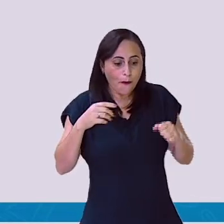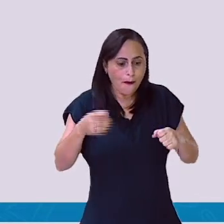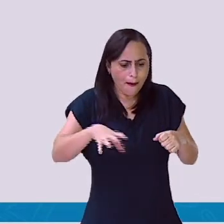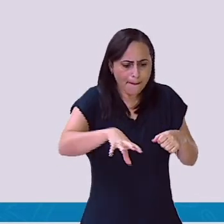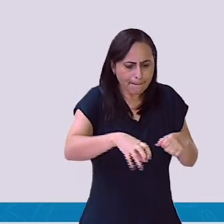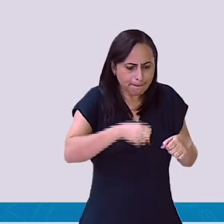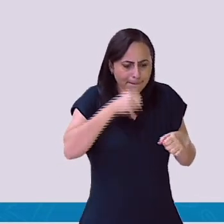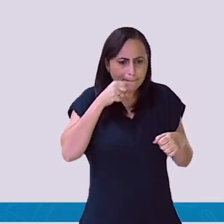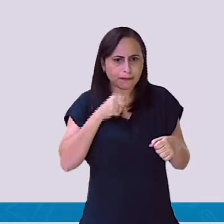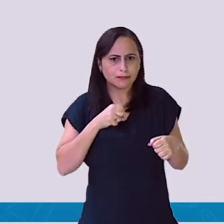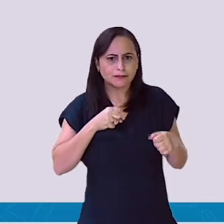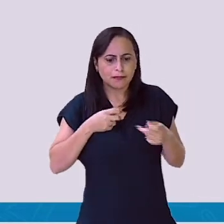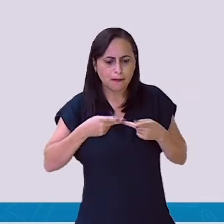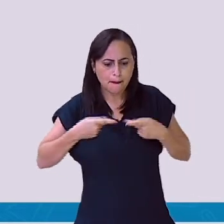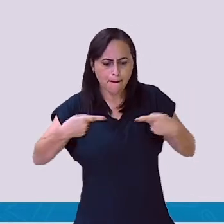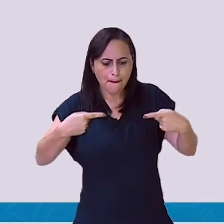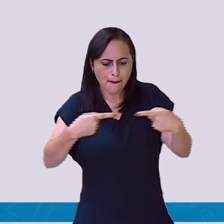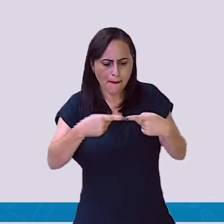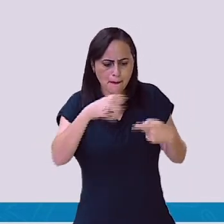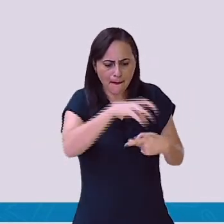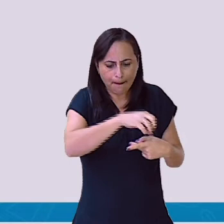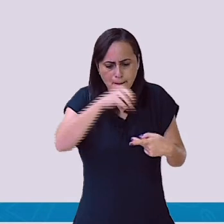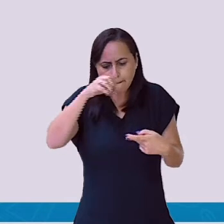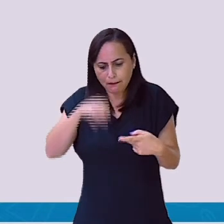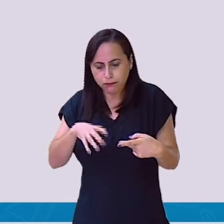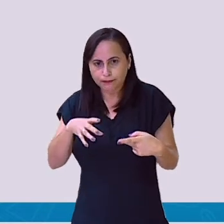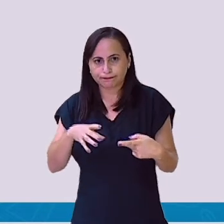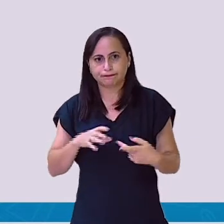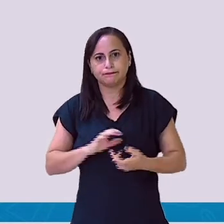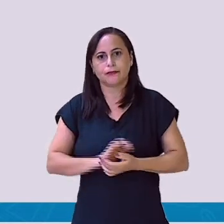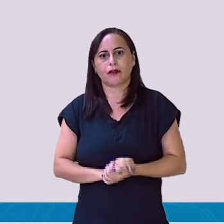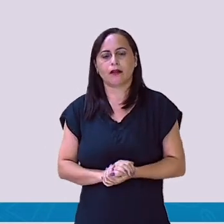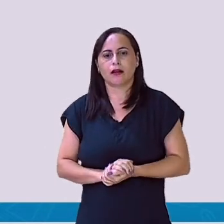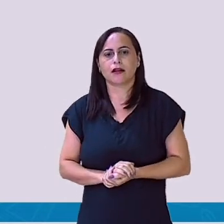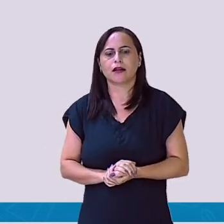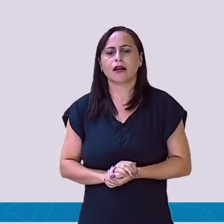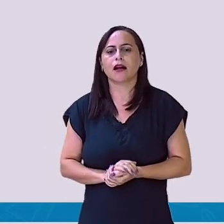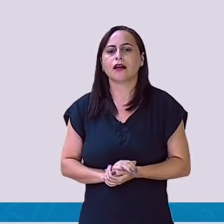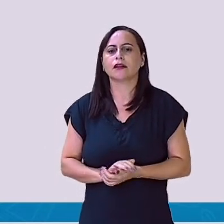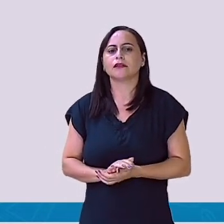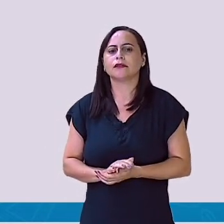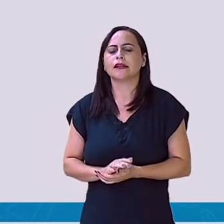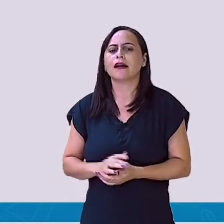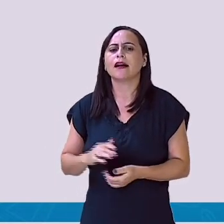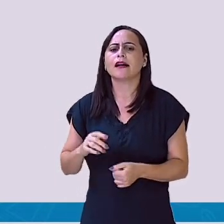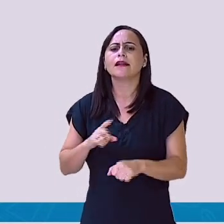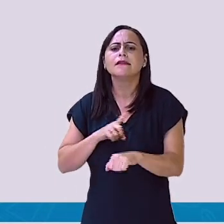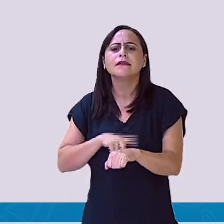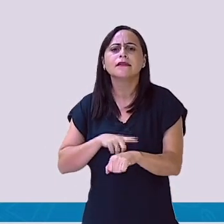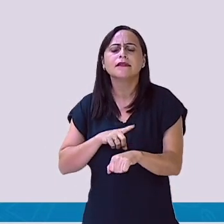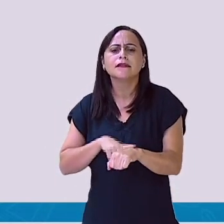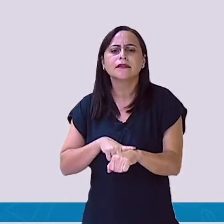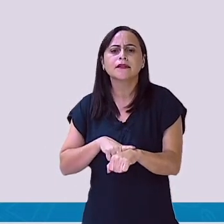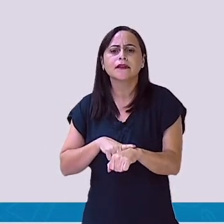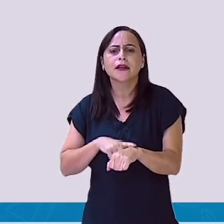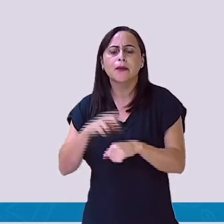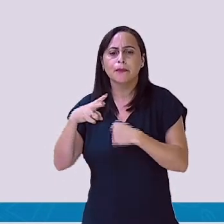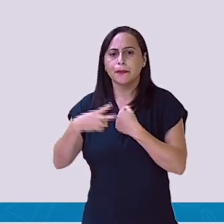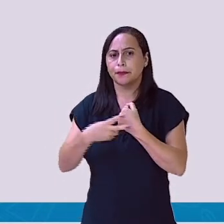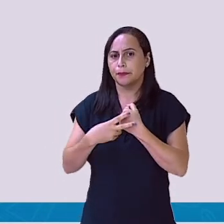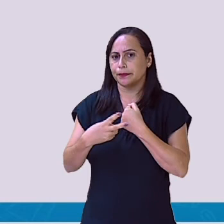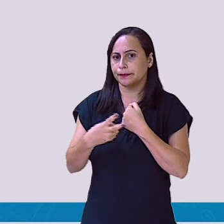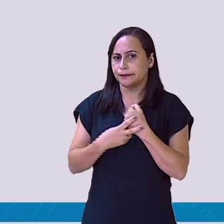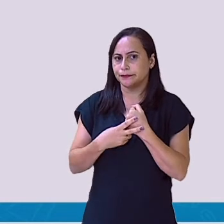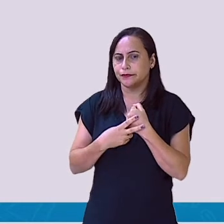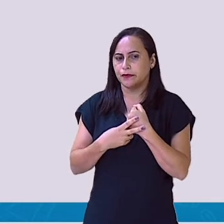desajeitadamente no meu prato o último pedaço de frango. Em que tempo verbal encontram os verbos?